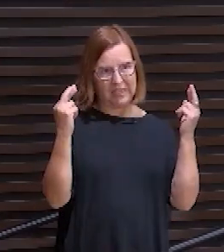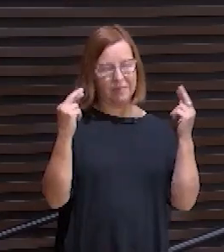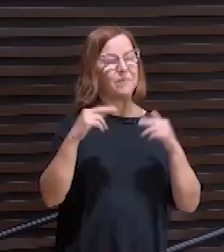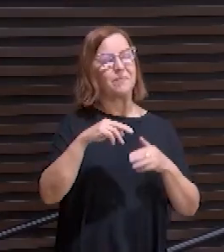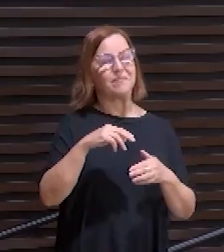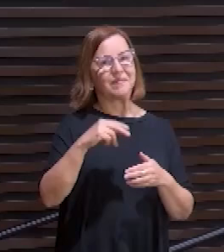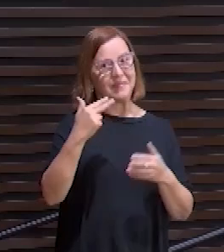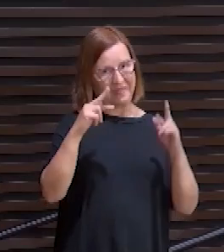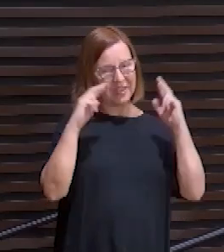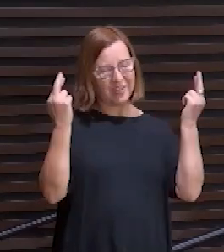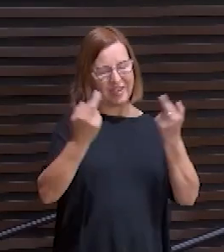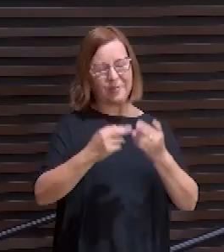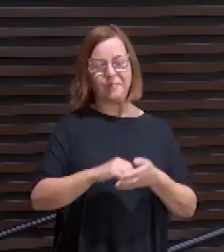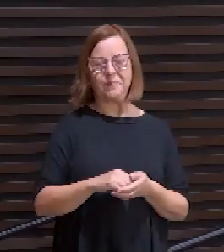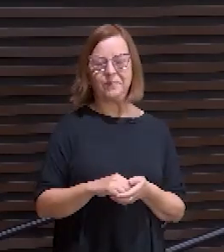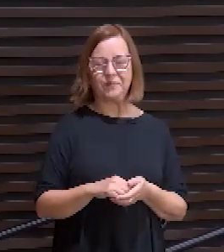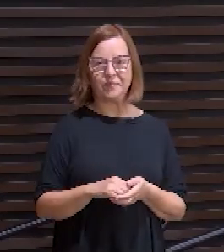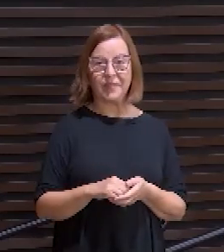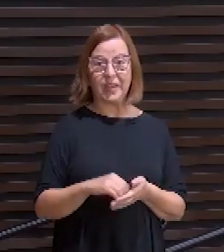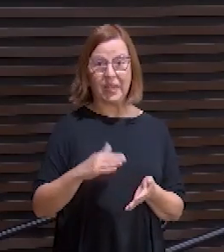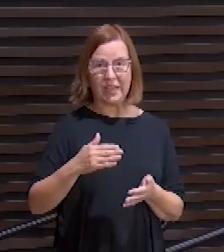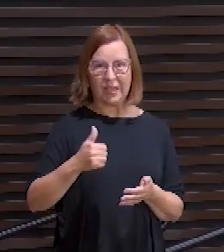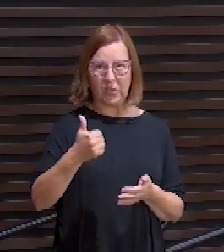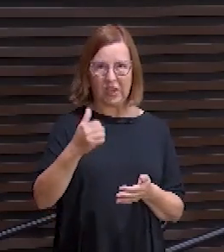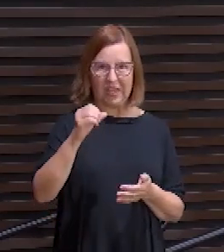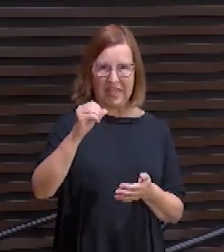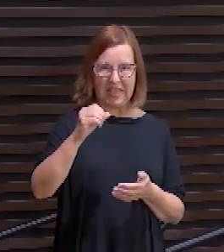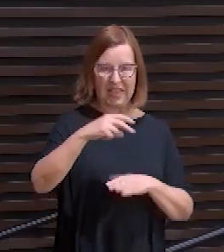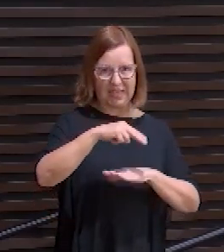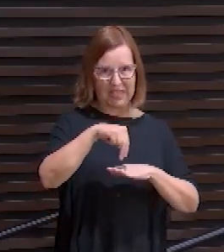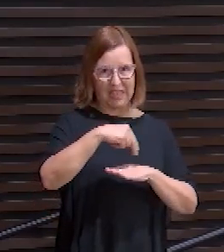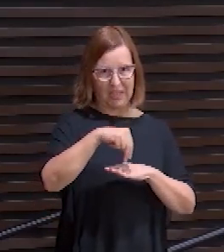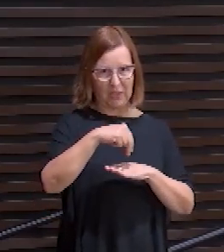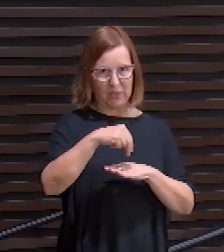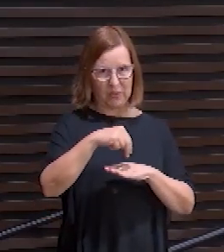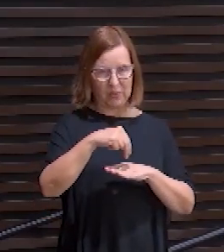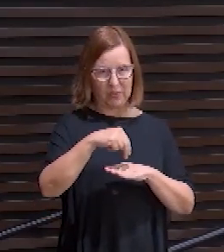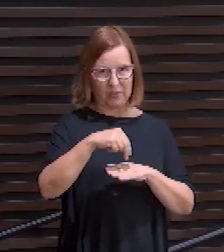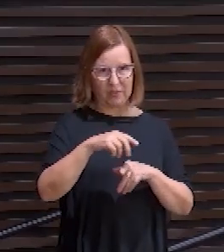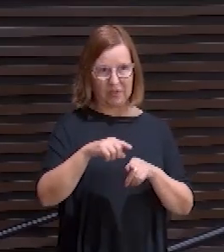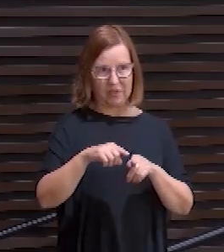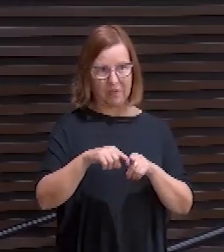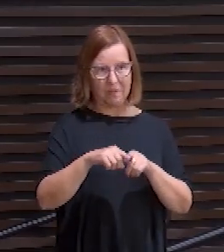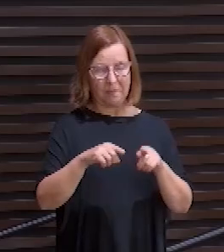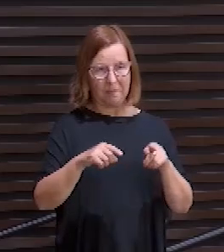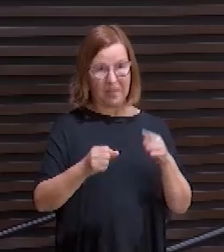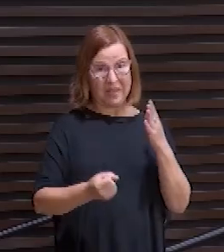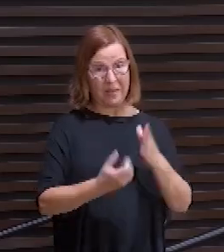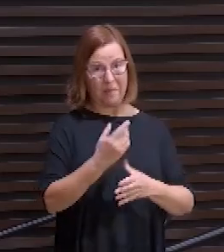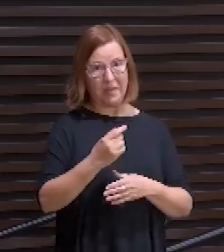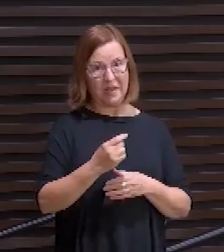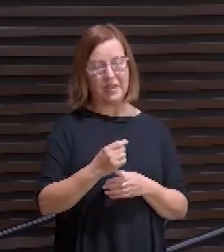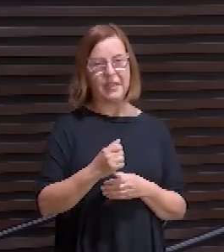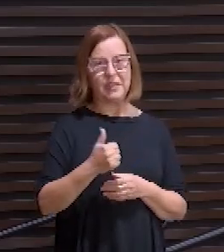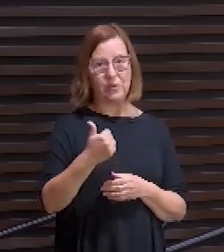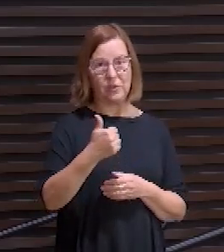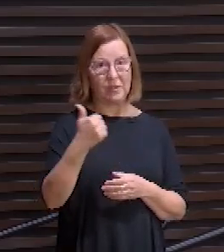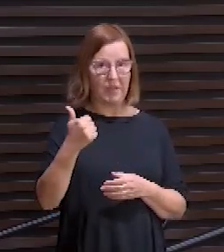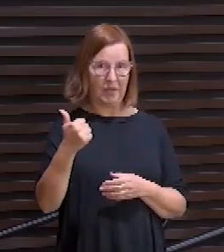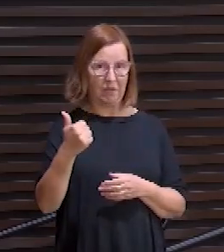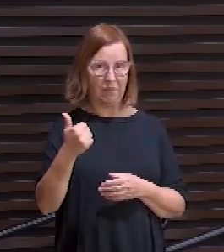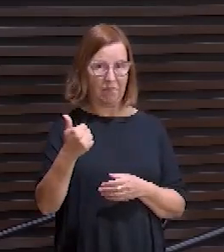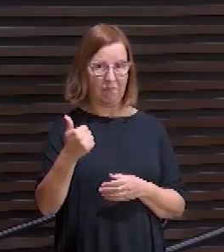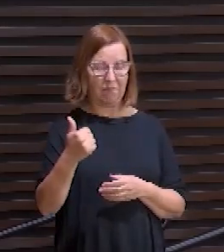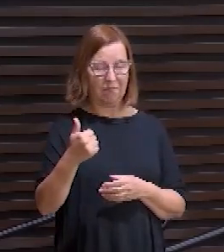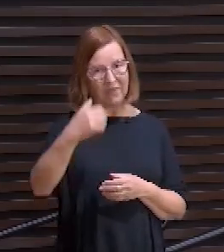reis são as 10 nações que surgiram dele, e ainda vai se levantar um 11º rei. Esse vai ter um reino mundial.